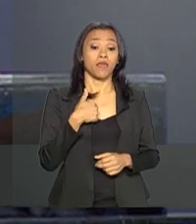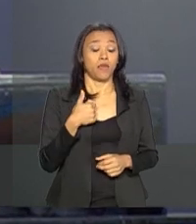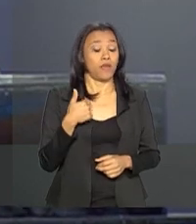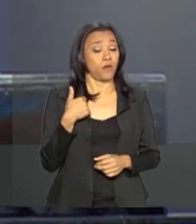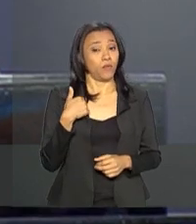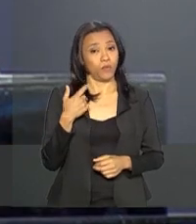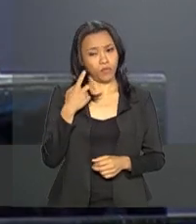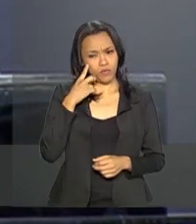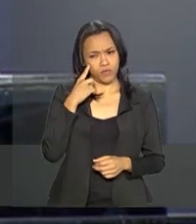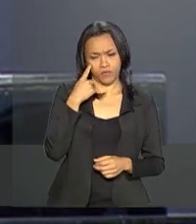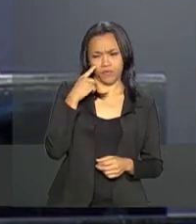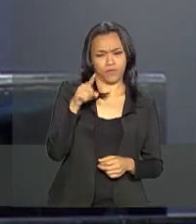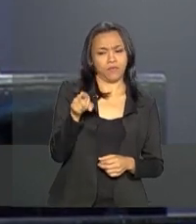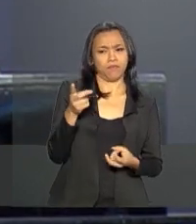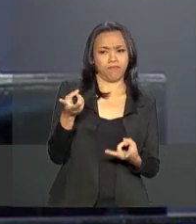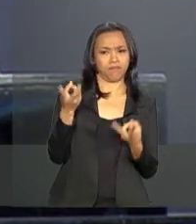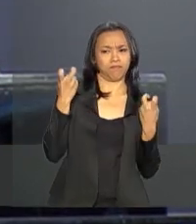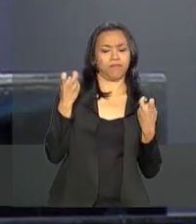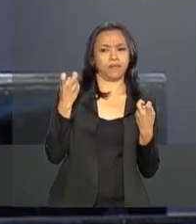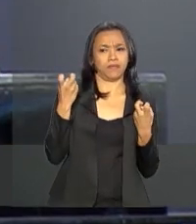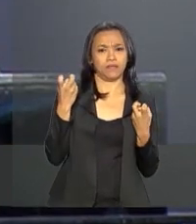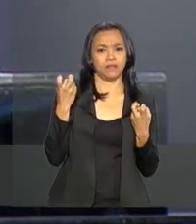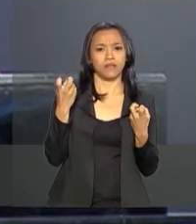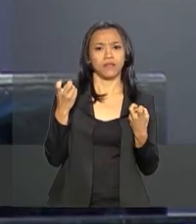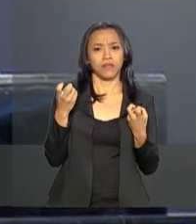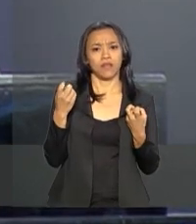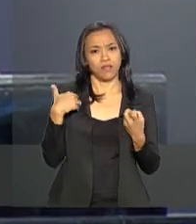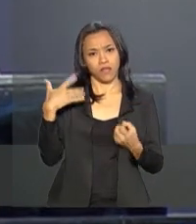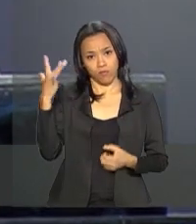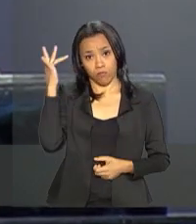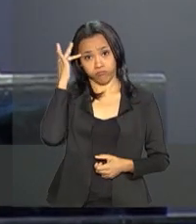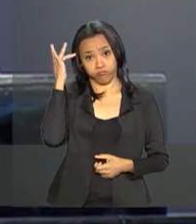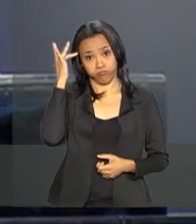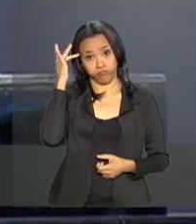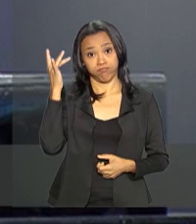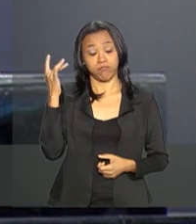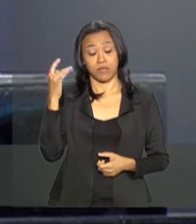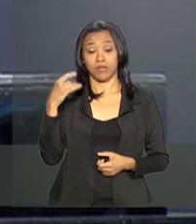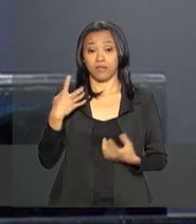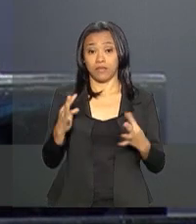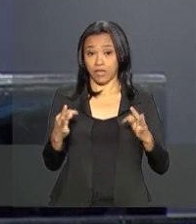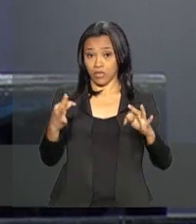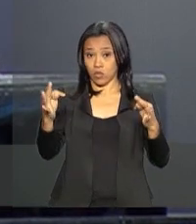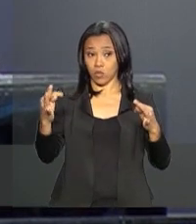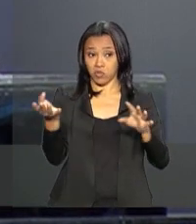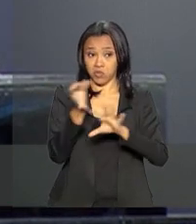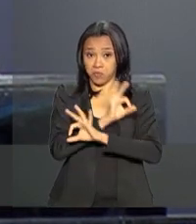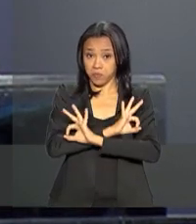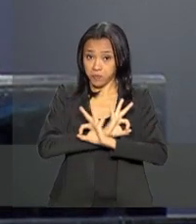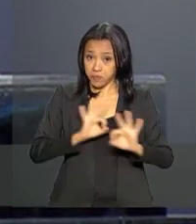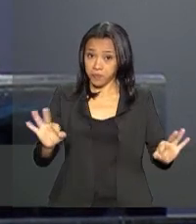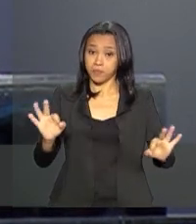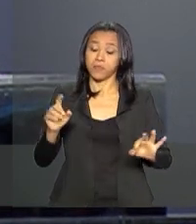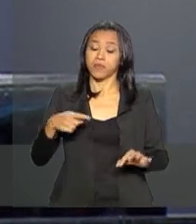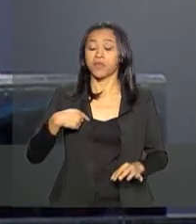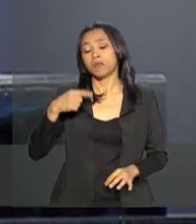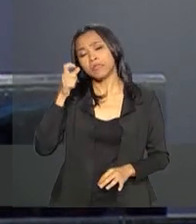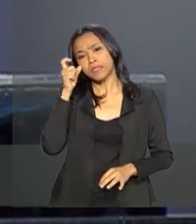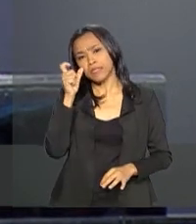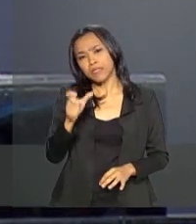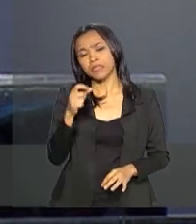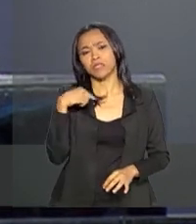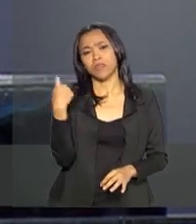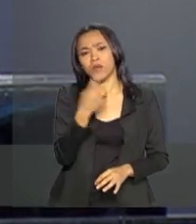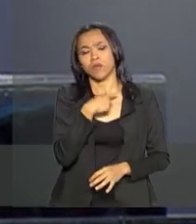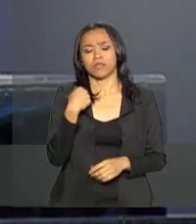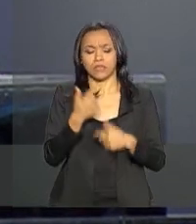verifiquei, Megali Larico, quando verifiquei este avanço tecnológico extraordinário, eu disse: interessante, nós que